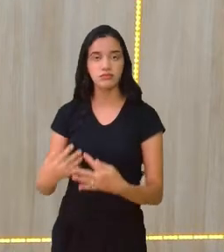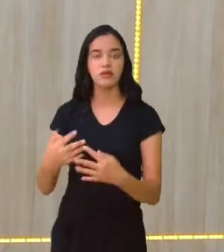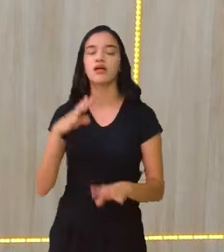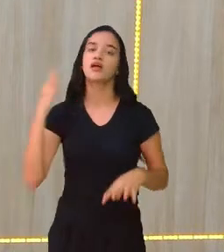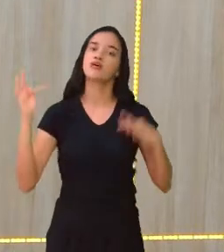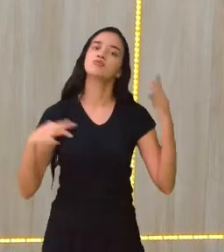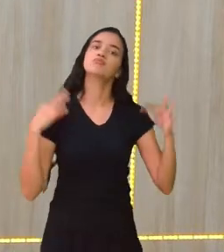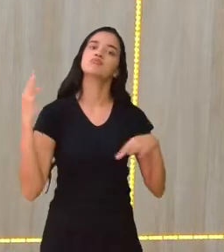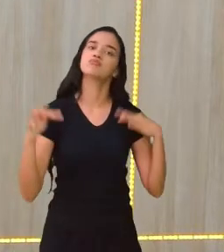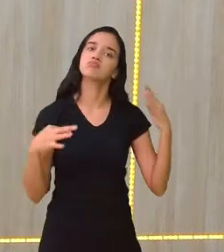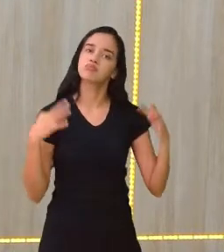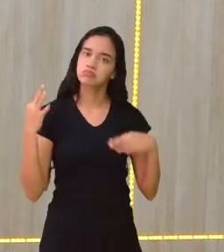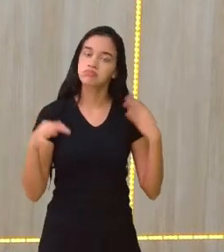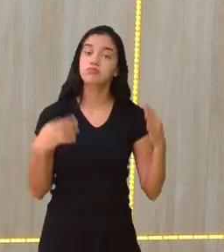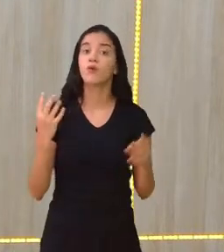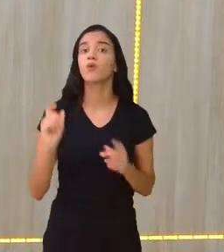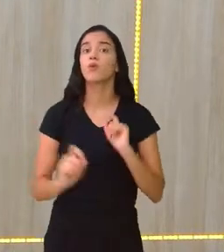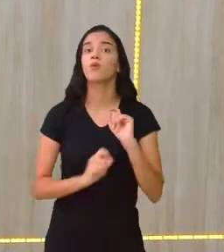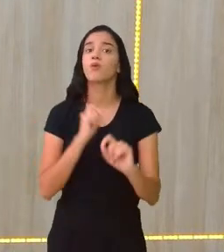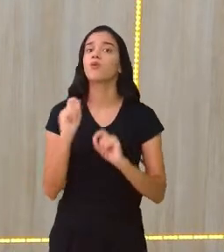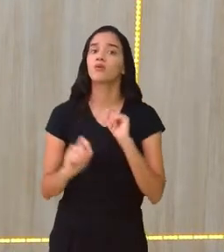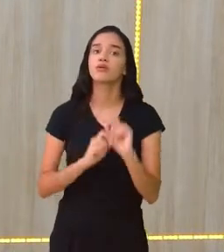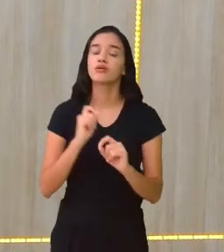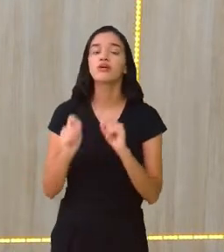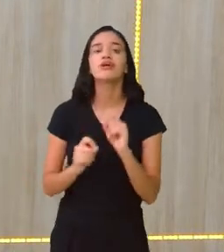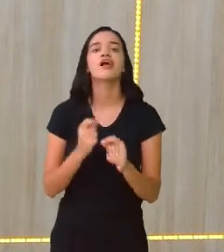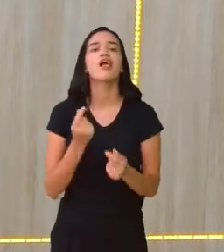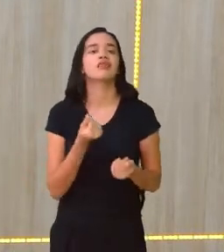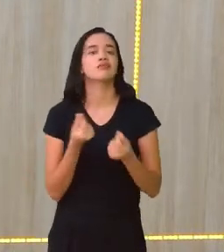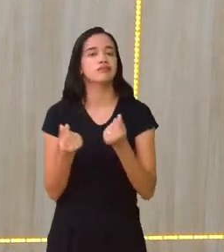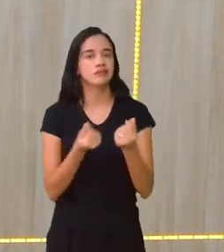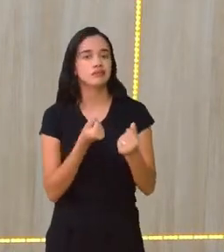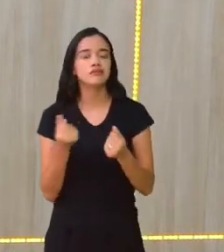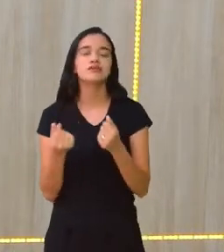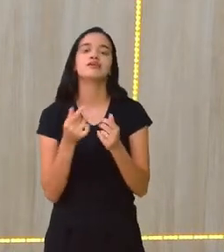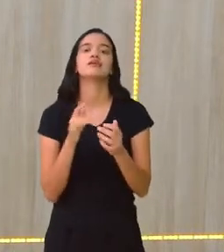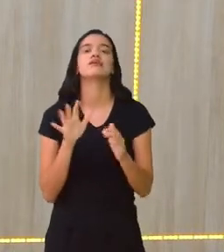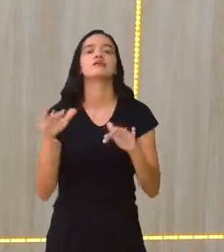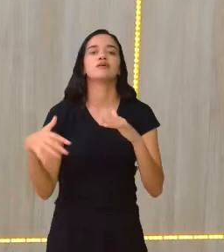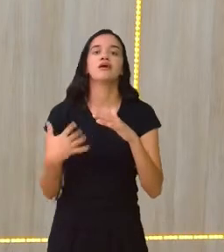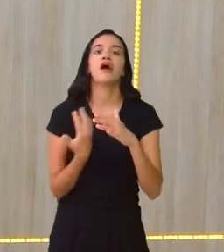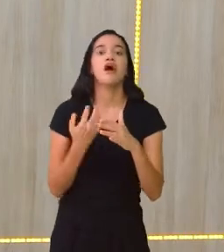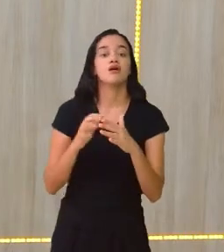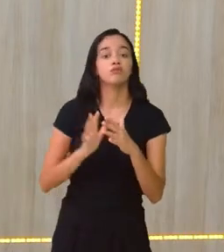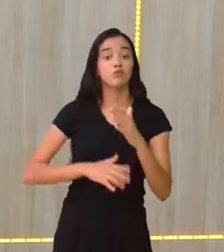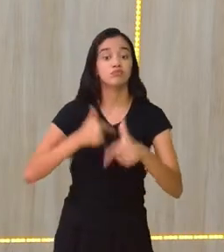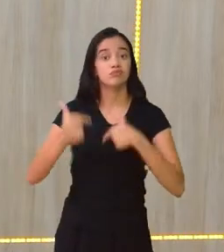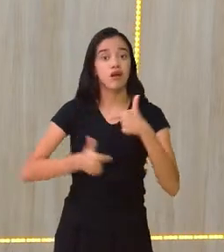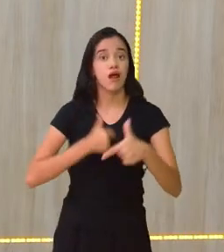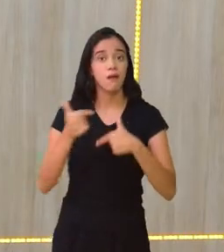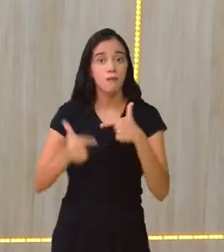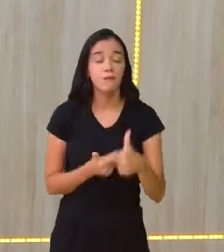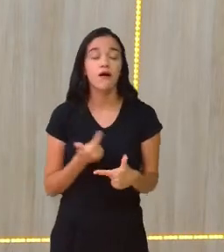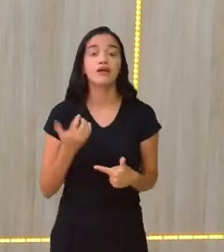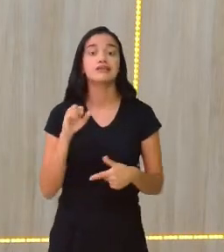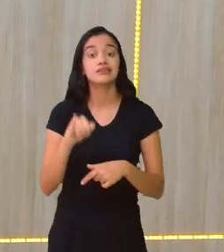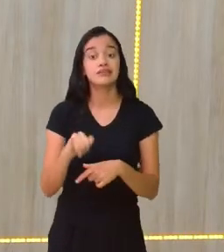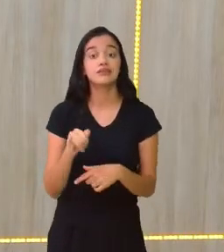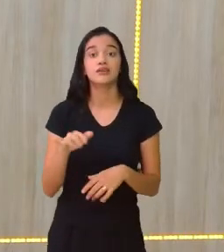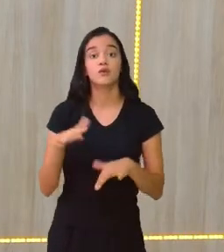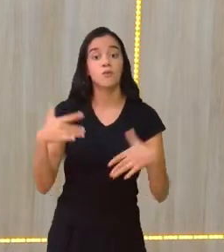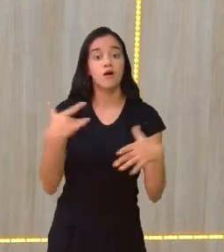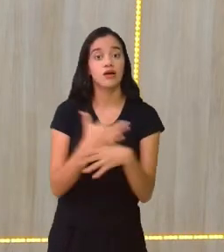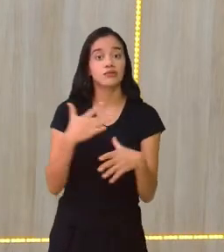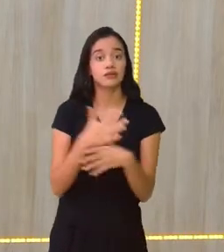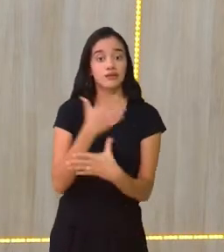turismo, ele chama o quê? Ele chama dinheiro, ele chama emprego, né? Então, se uma cidade vai perdendo o seu